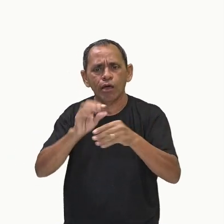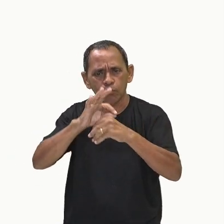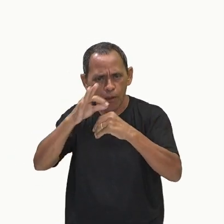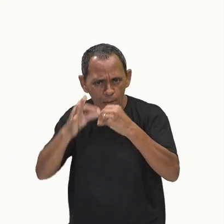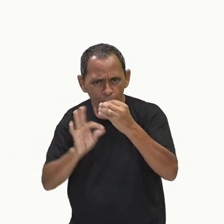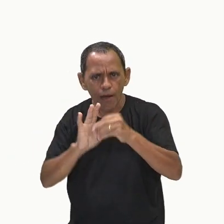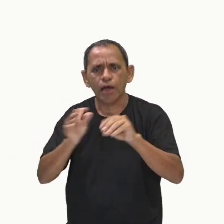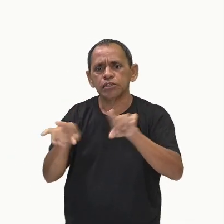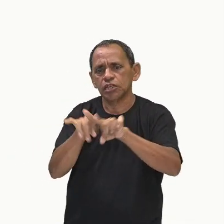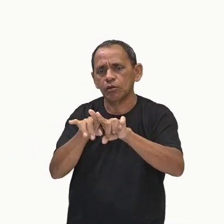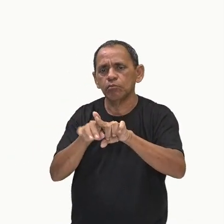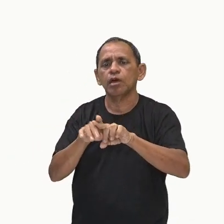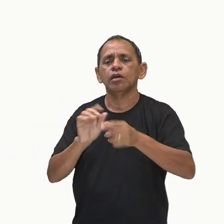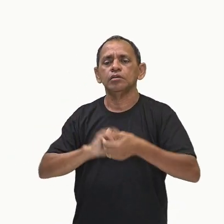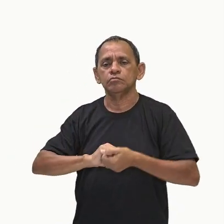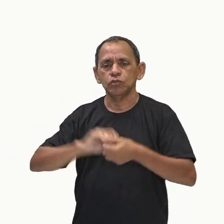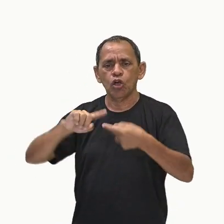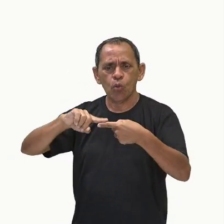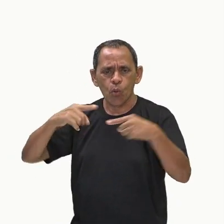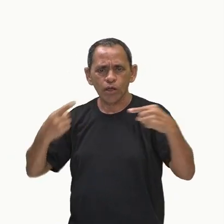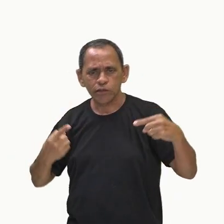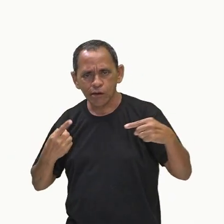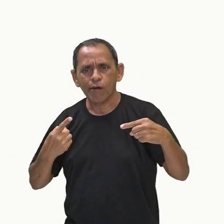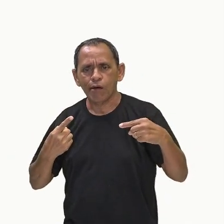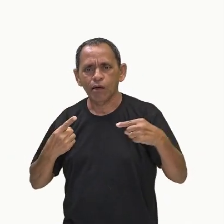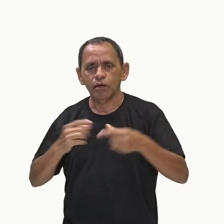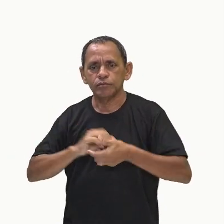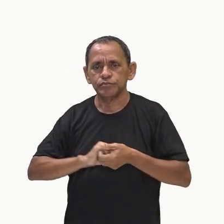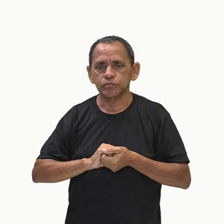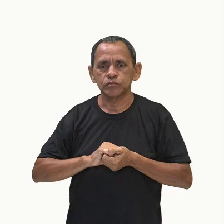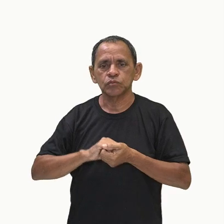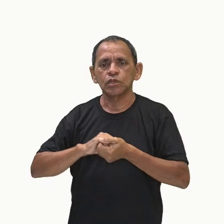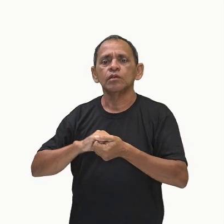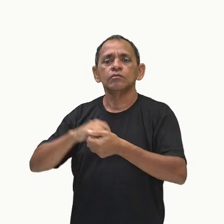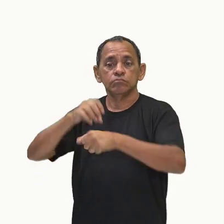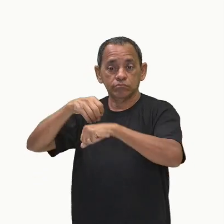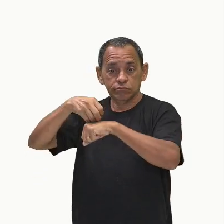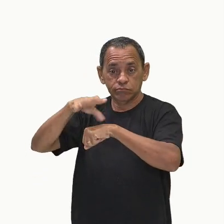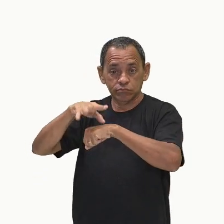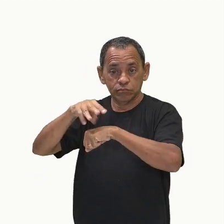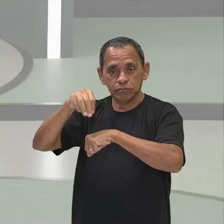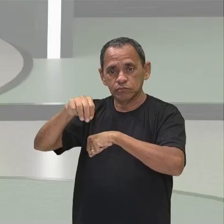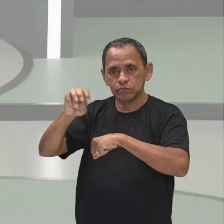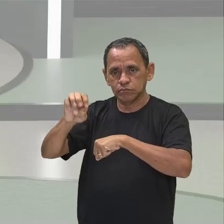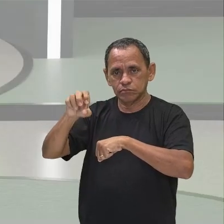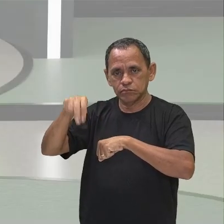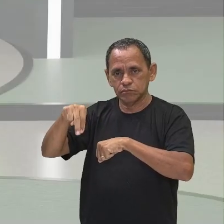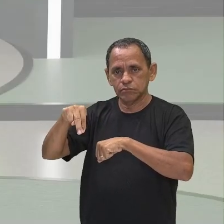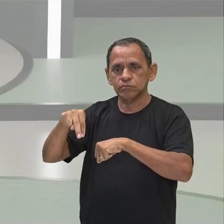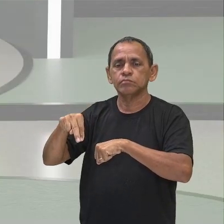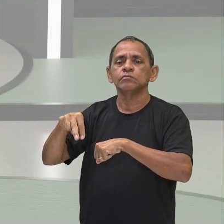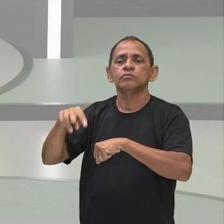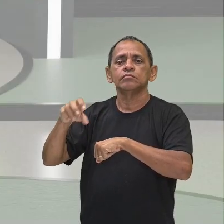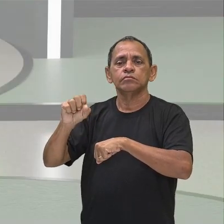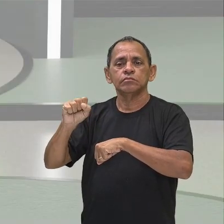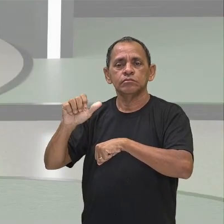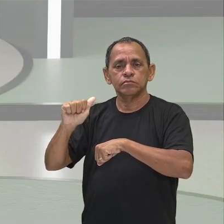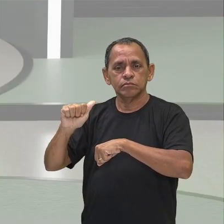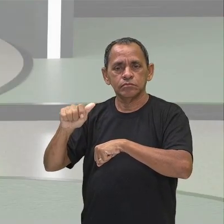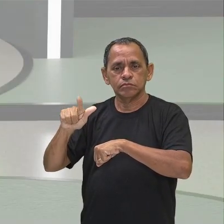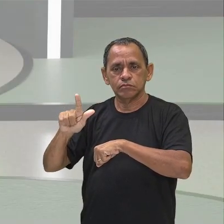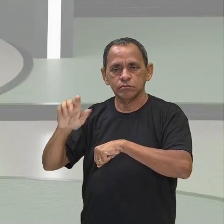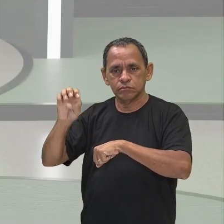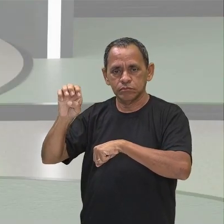RNA mensageiro funcional. Aí, dessa forma, ele vai participar de outro processo